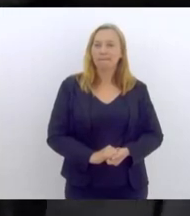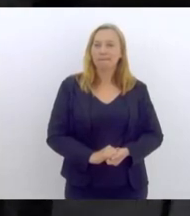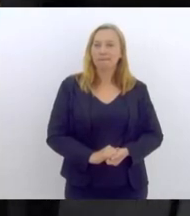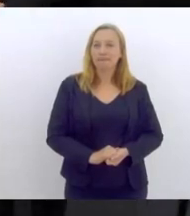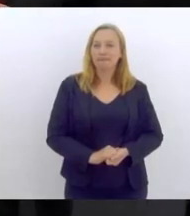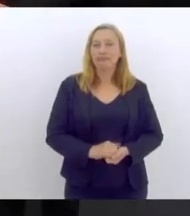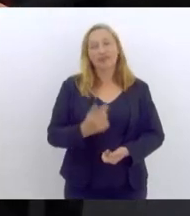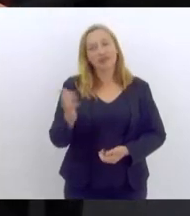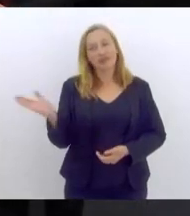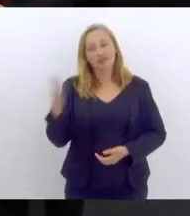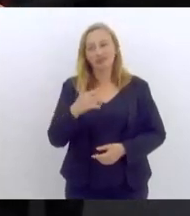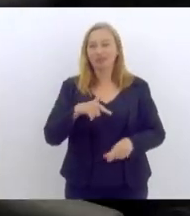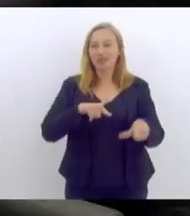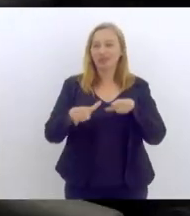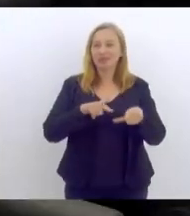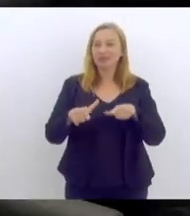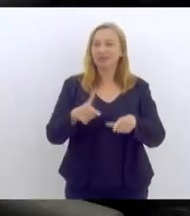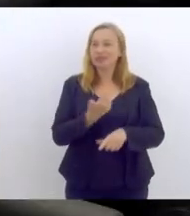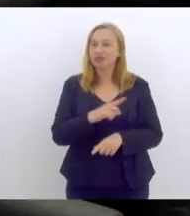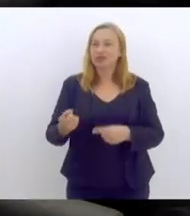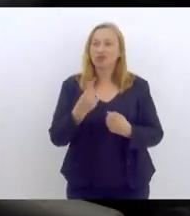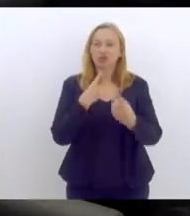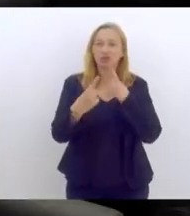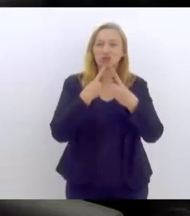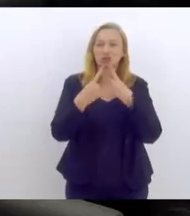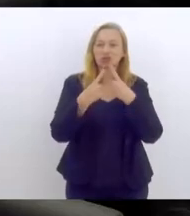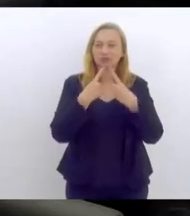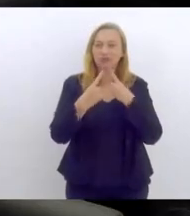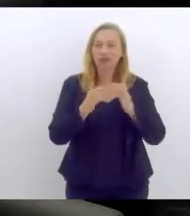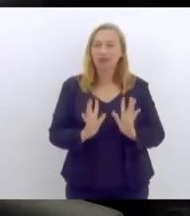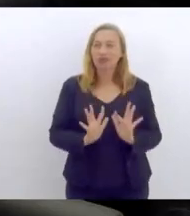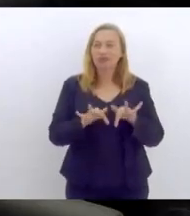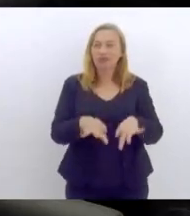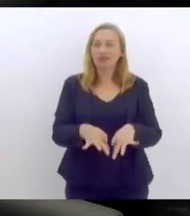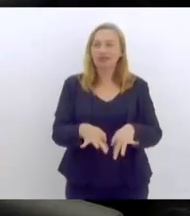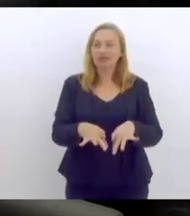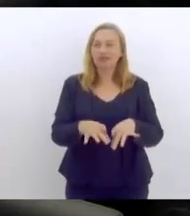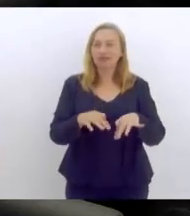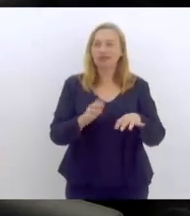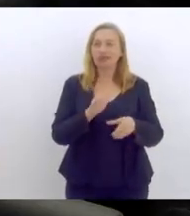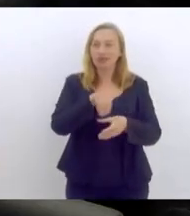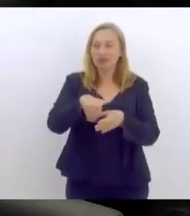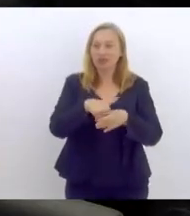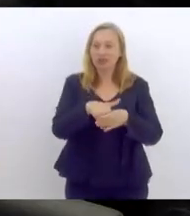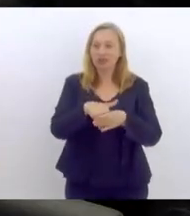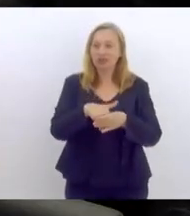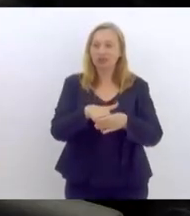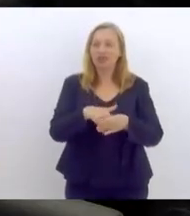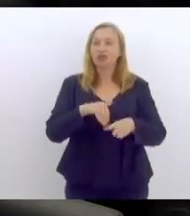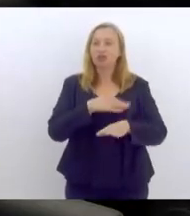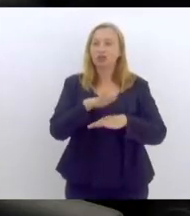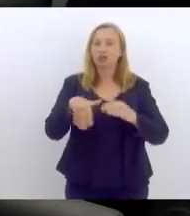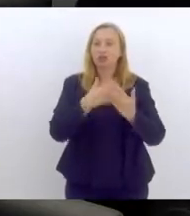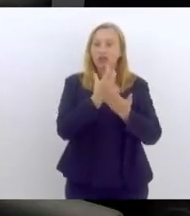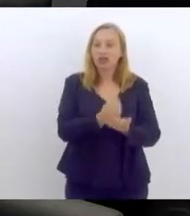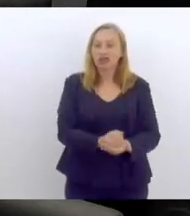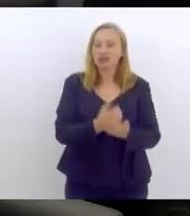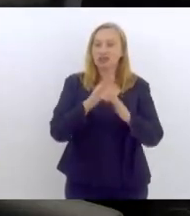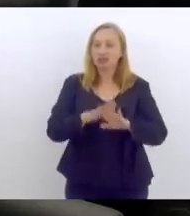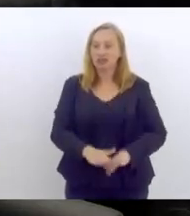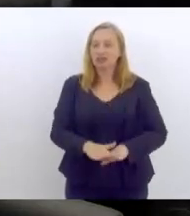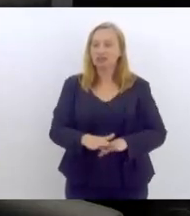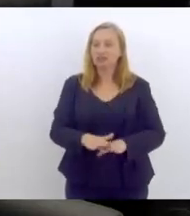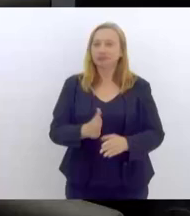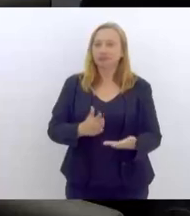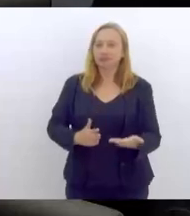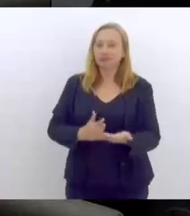Vambora, vamos trabalhar. Não havendo mais quem queira discutir, cerrada a discussão. Em votação. Os senhores que aprovam, permaneçam como